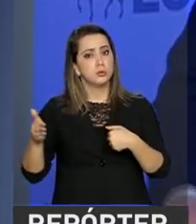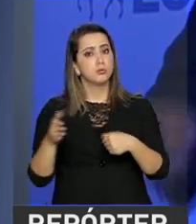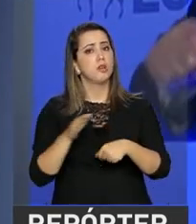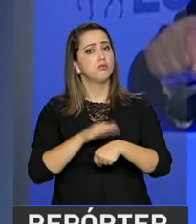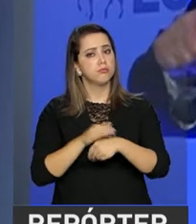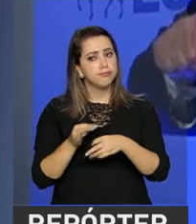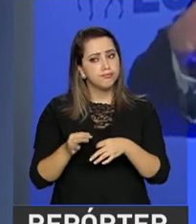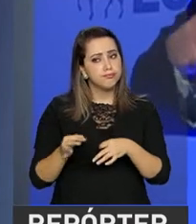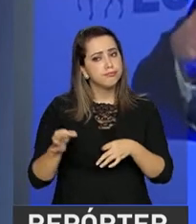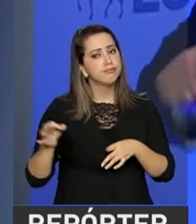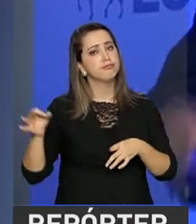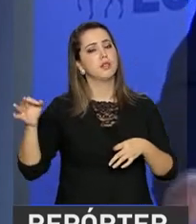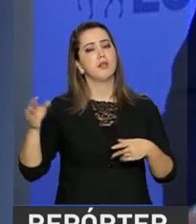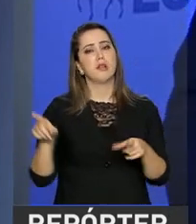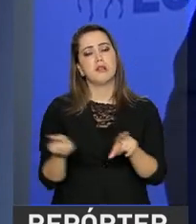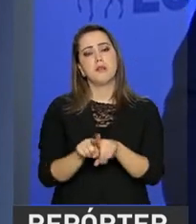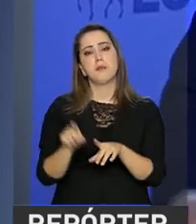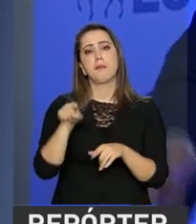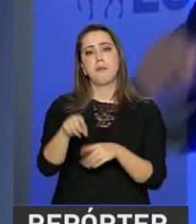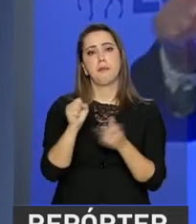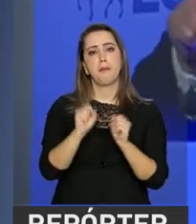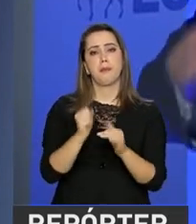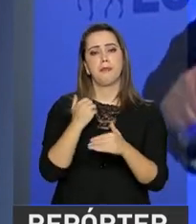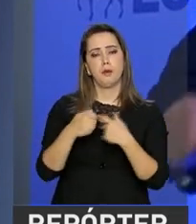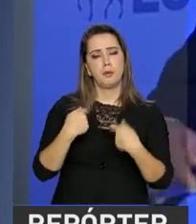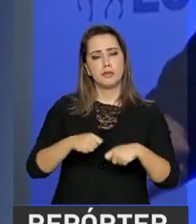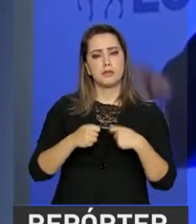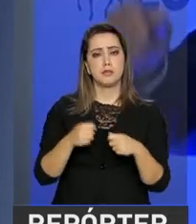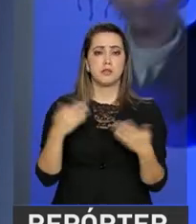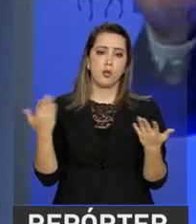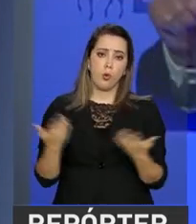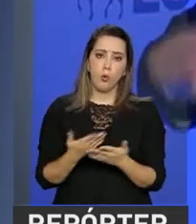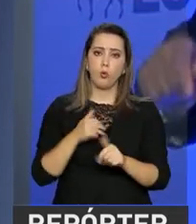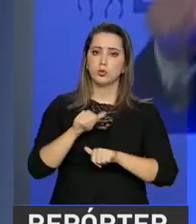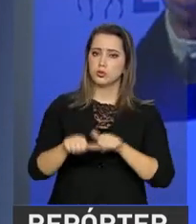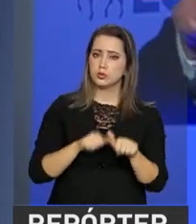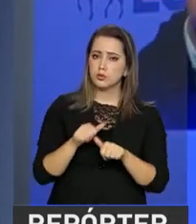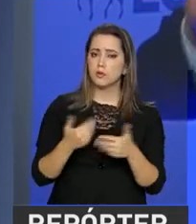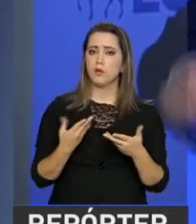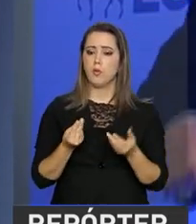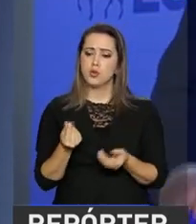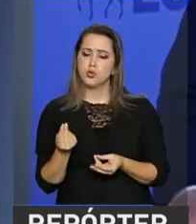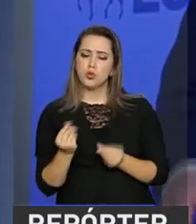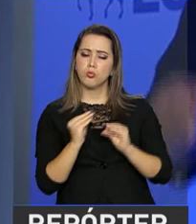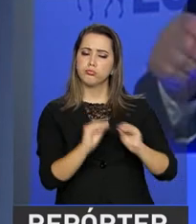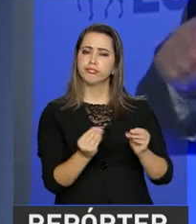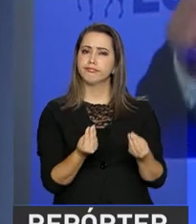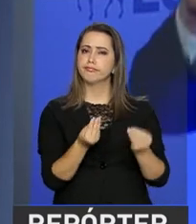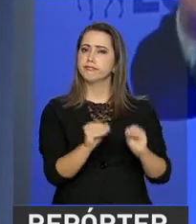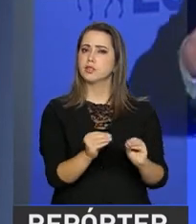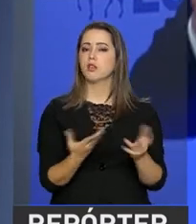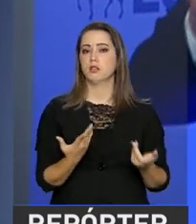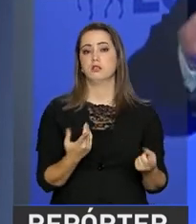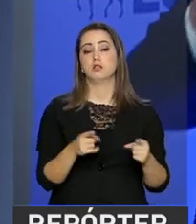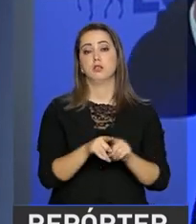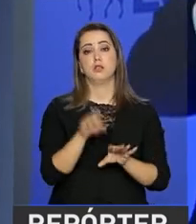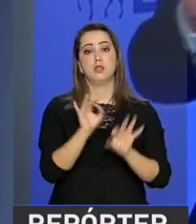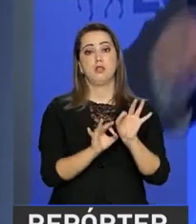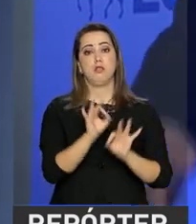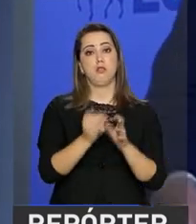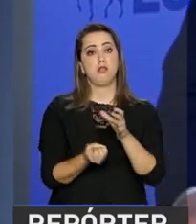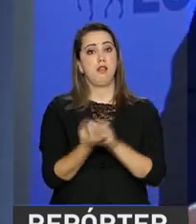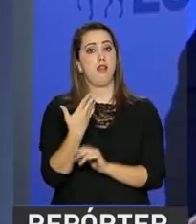começam a ater que funciona hoje a mobilizar investimentos agora e conseqüentemente gerar